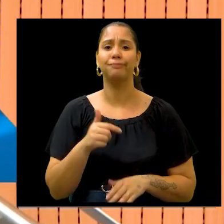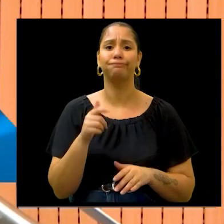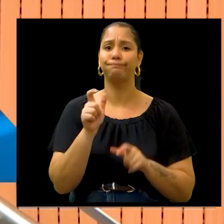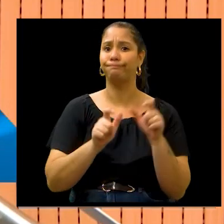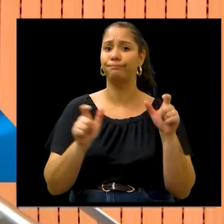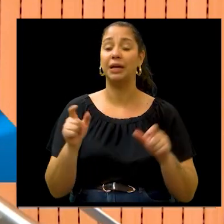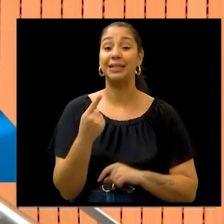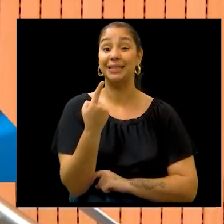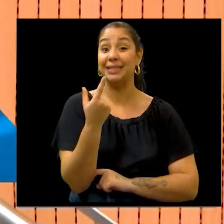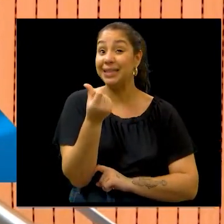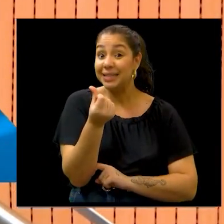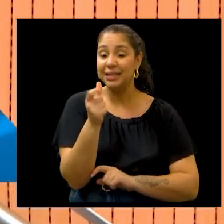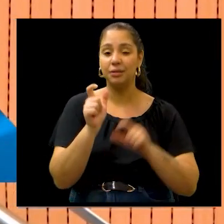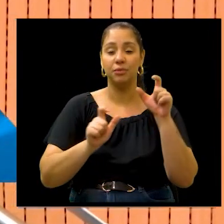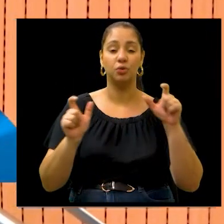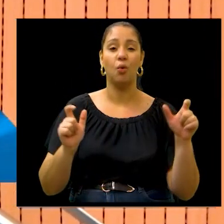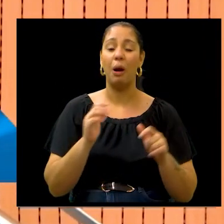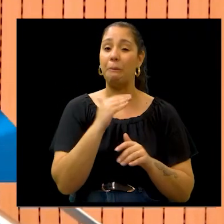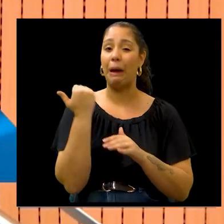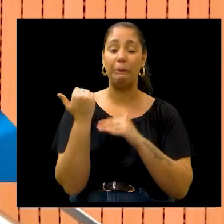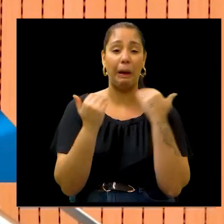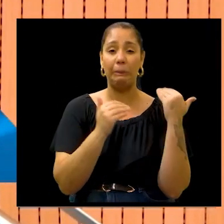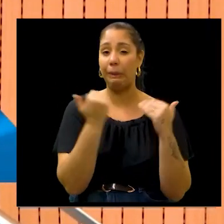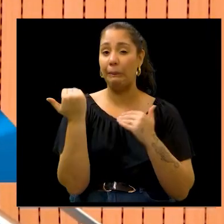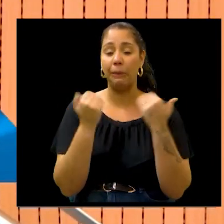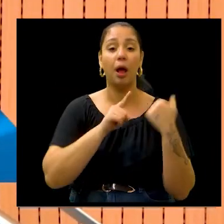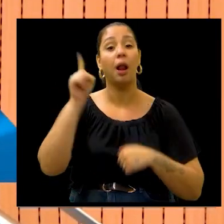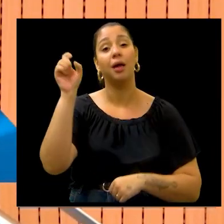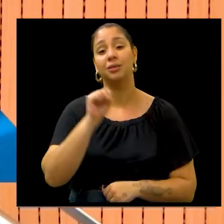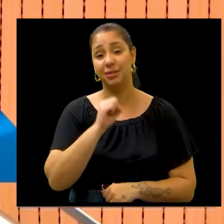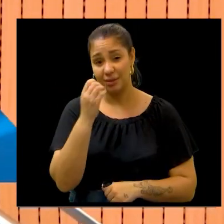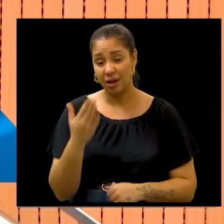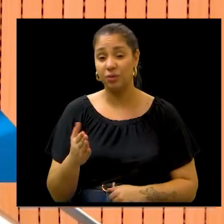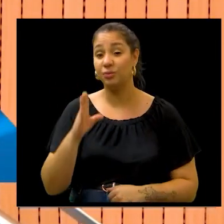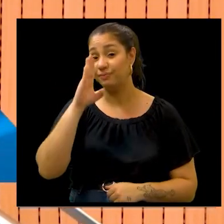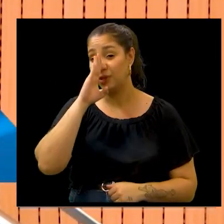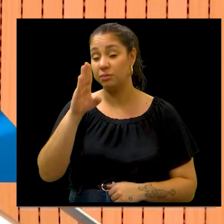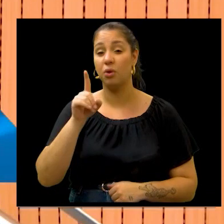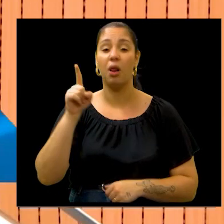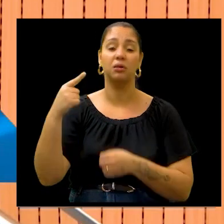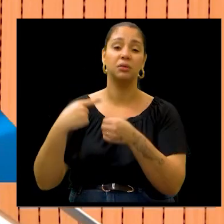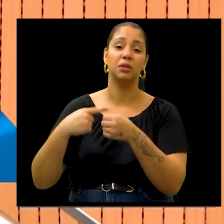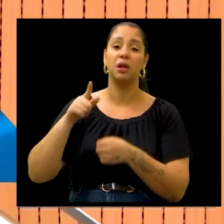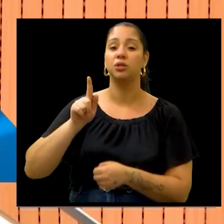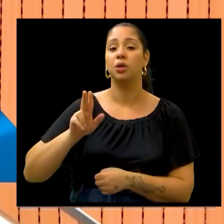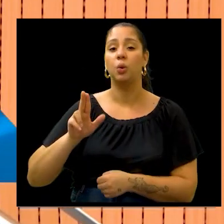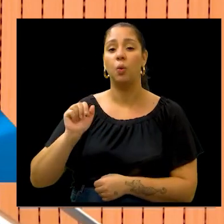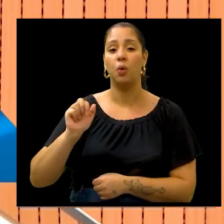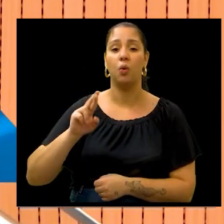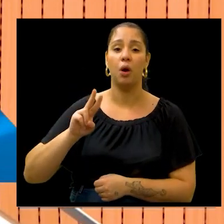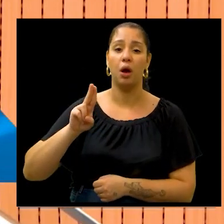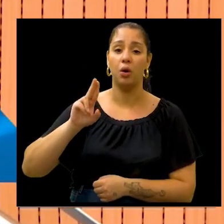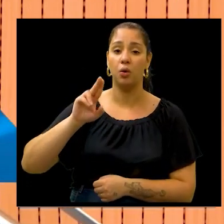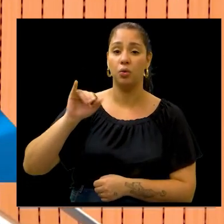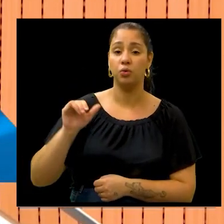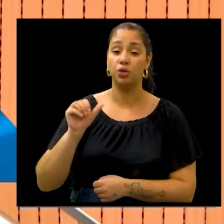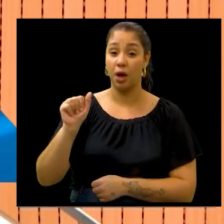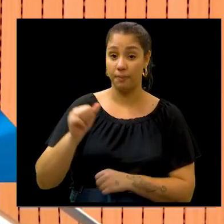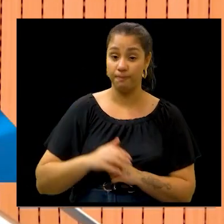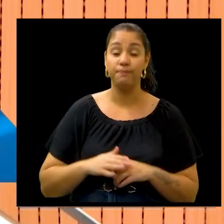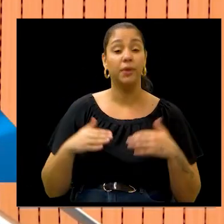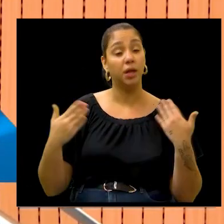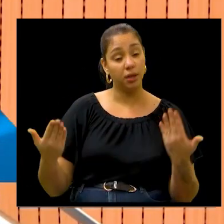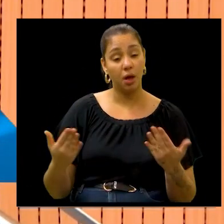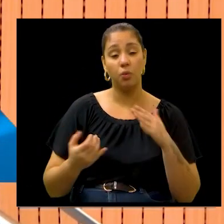levou à morte de 16 pessoas na Baixada Santista, em especial no Guarujá. A Ordem